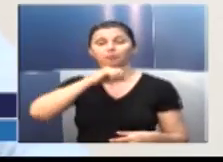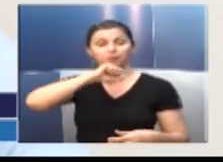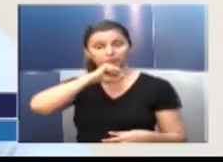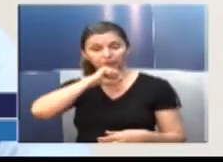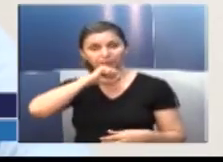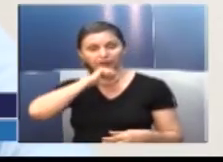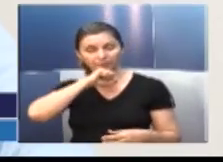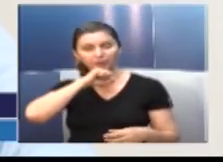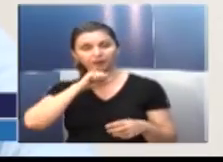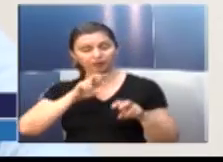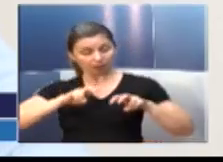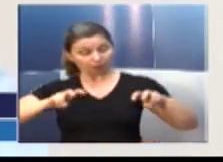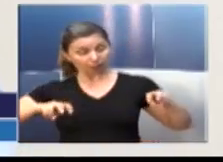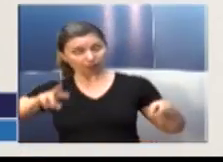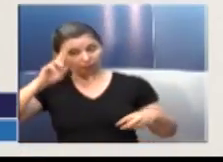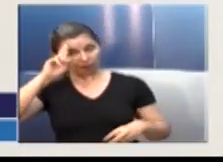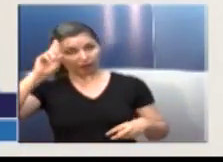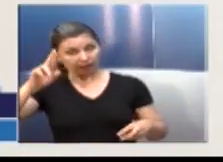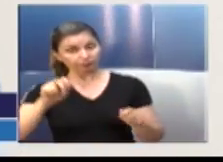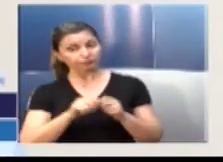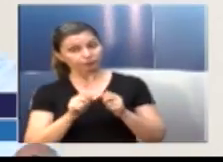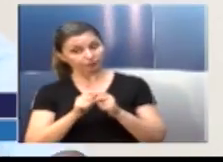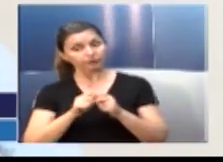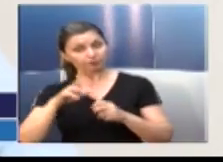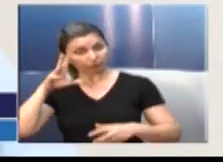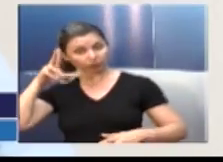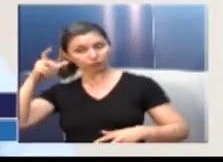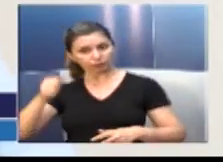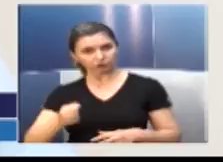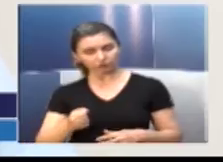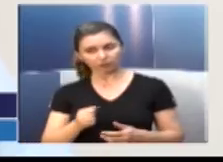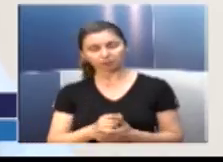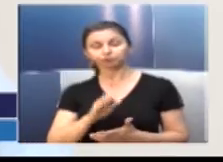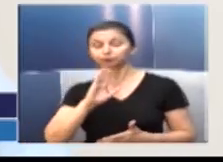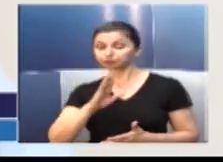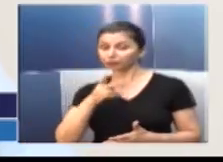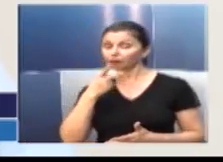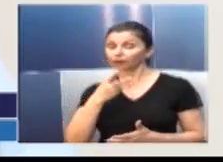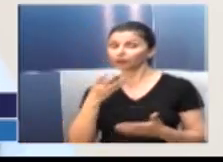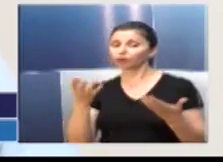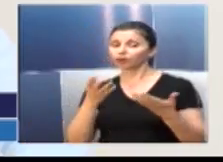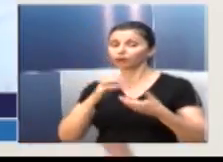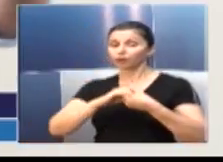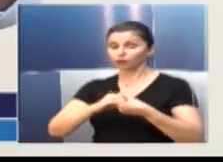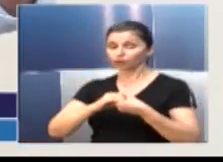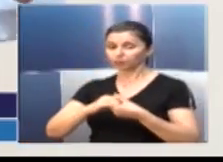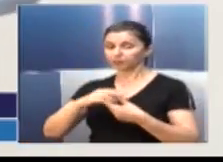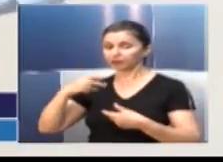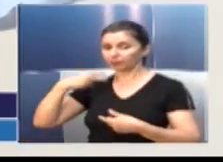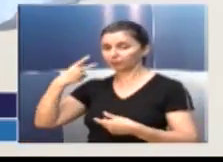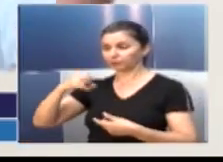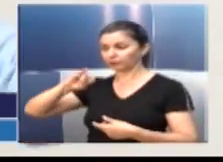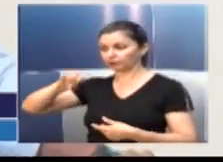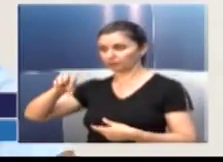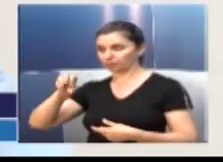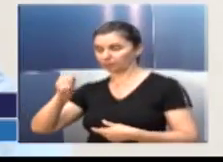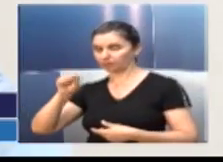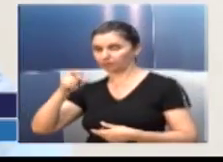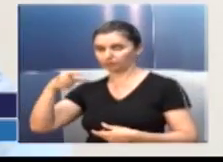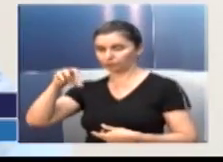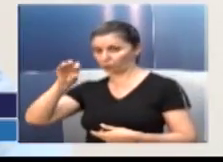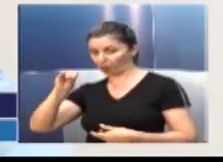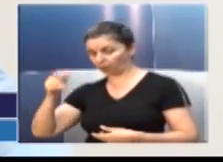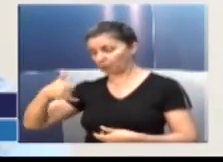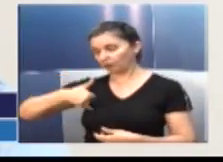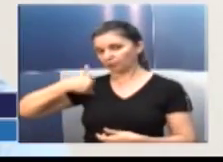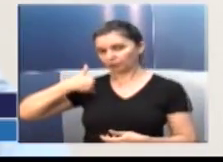eles hão de tomar e fazer a melhor decisão. Dito isso, eu gostaria aqui de cumprimentar o vereador João, não está aqui dentro, mas cumprimentá-lo pelo